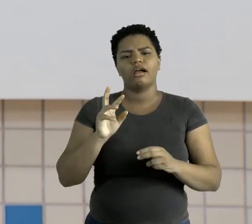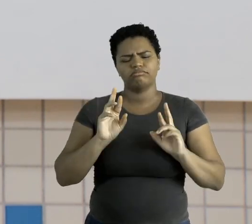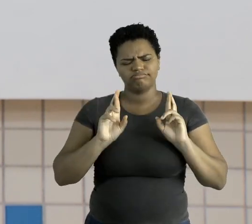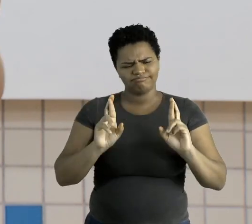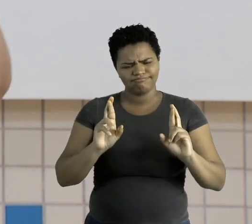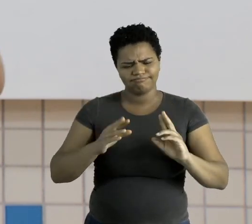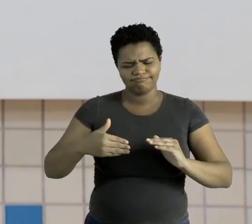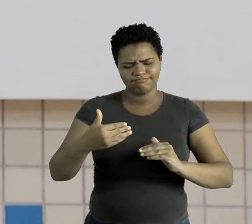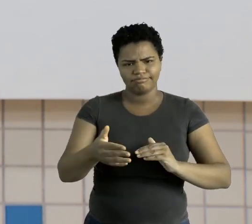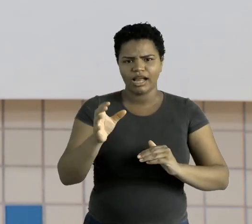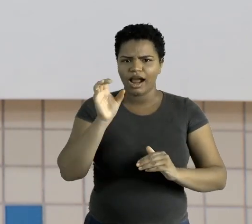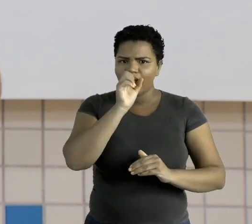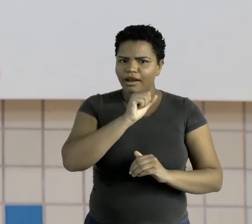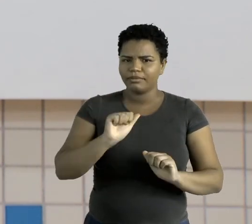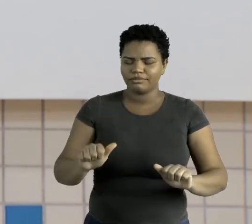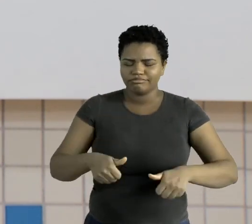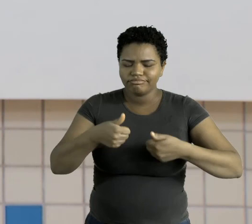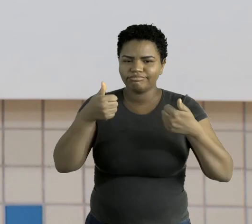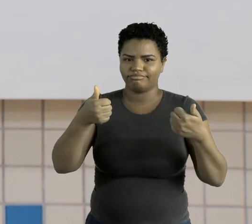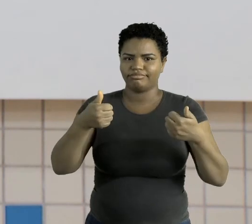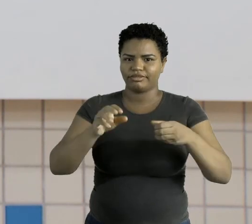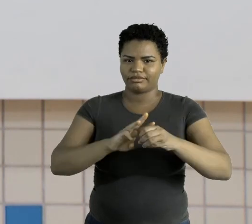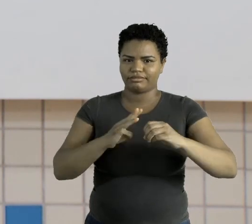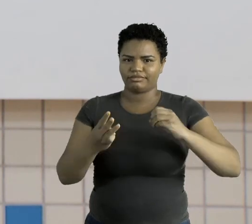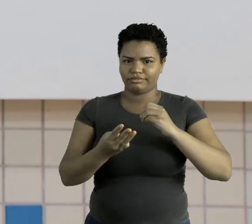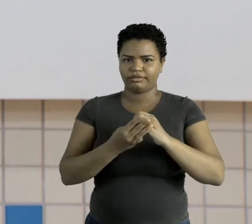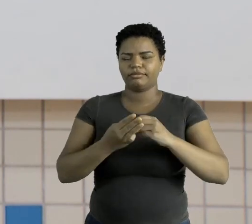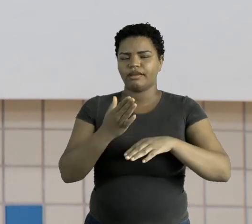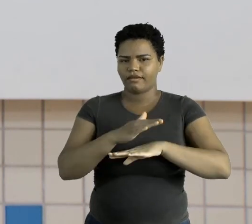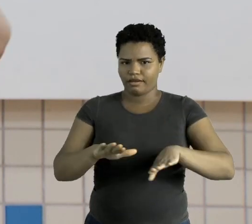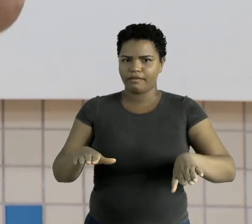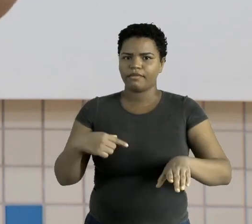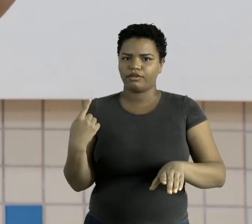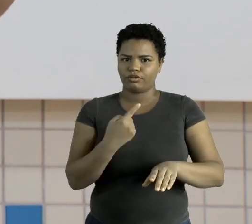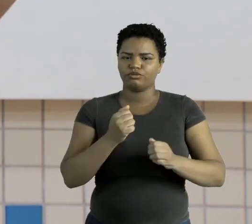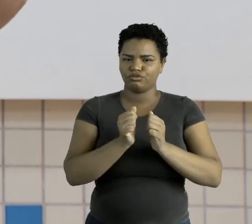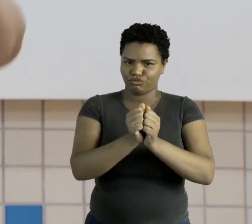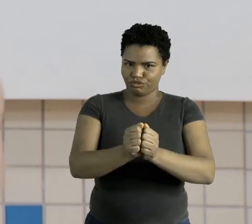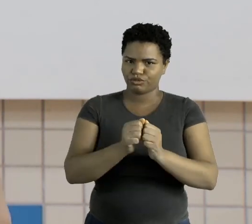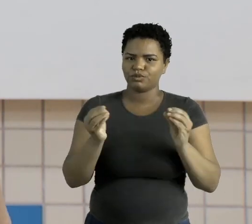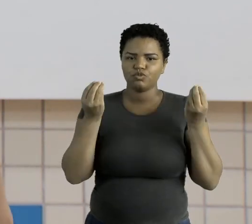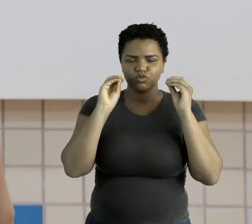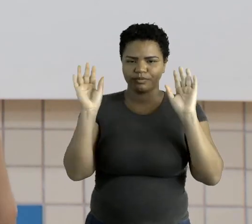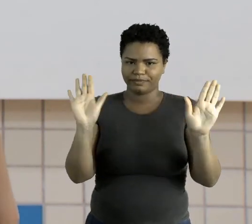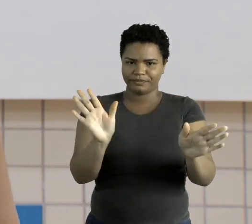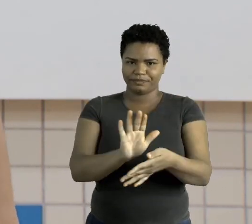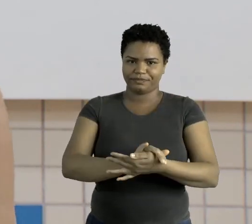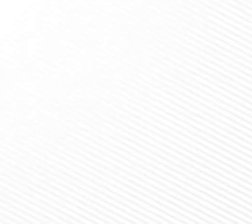tempo ruim, essa pandemia. Já já a gente sai na escola junto, tá bom? Beijinho, tchau, tchau.